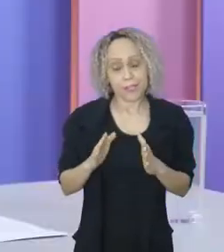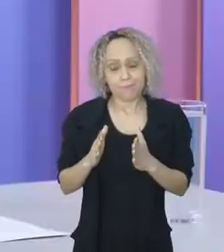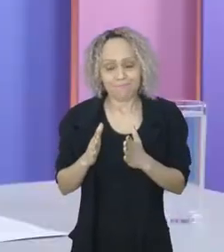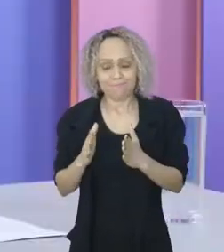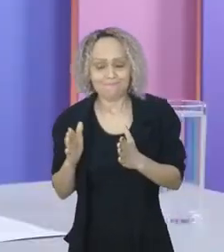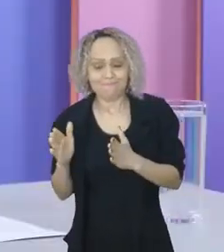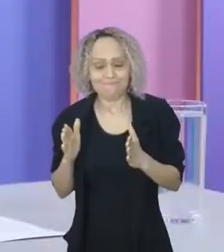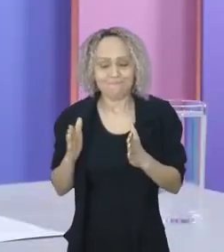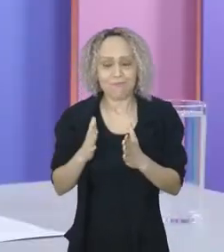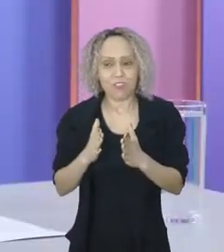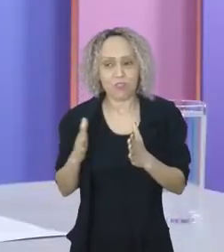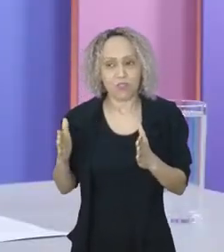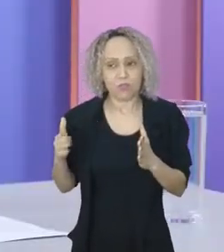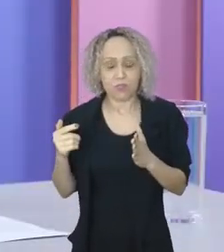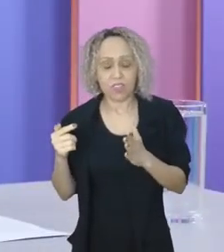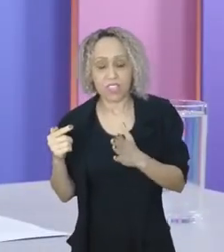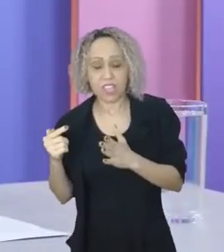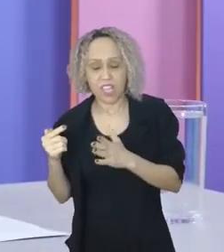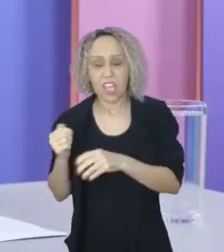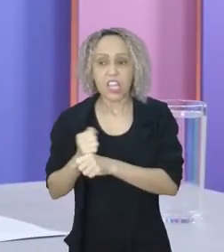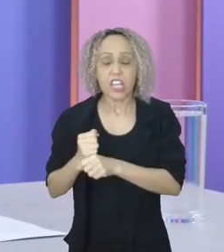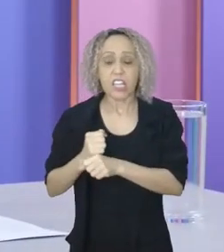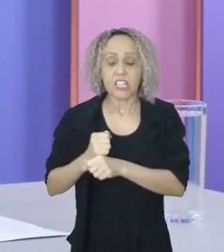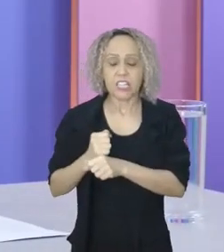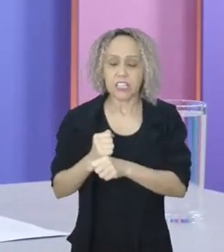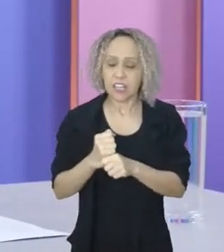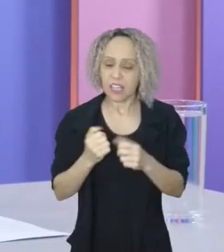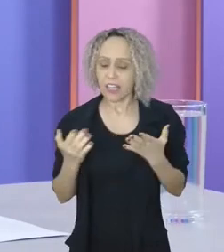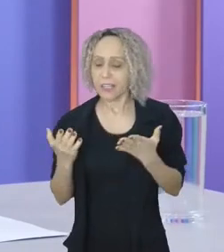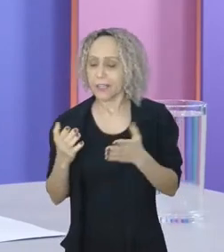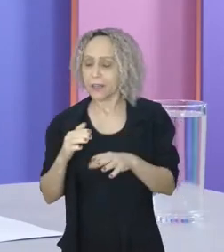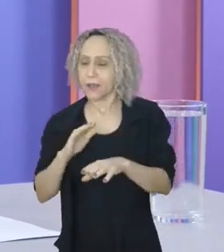né? Foram oficialmente